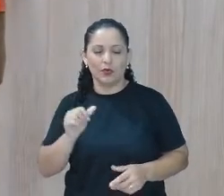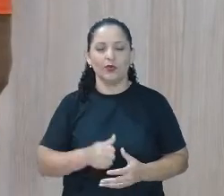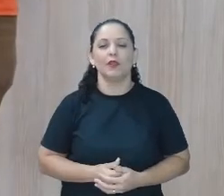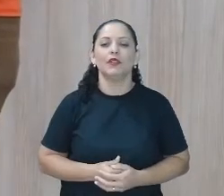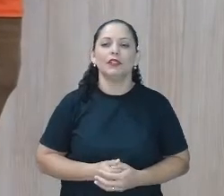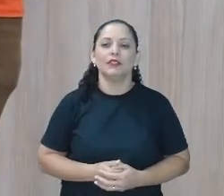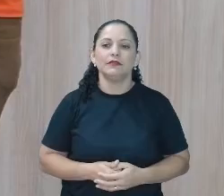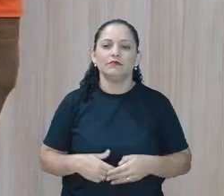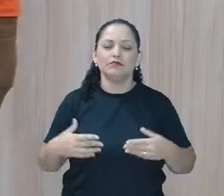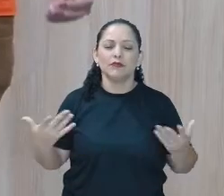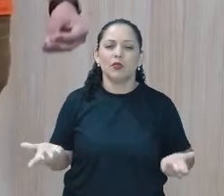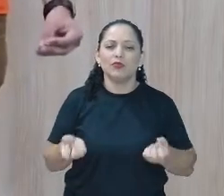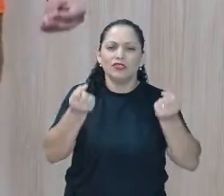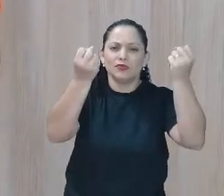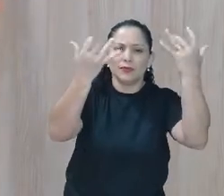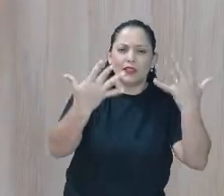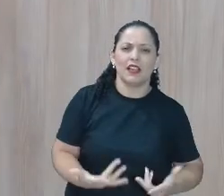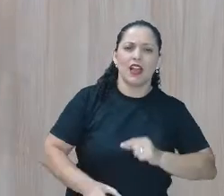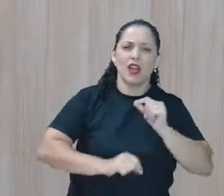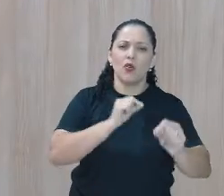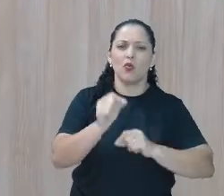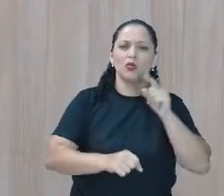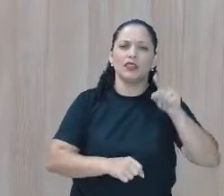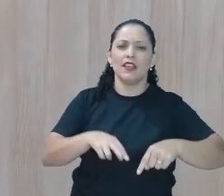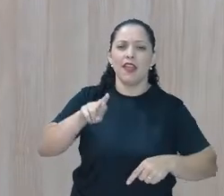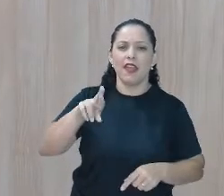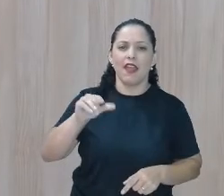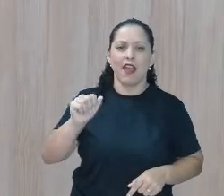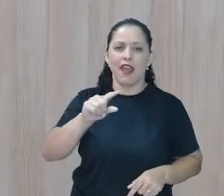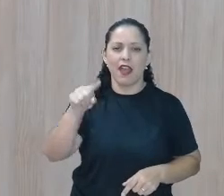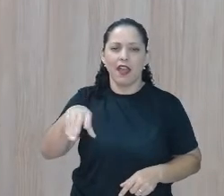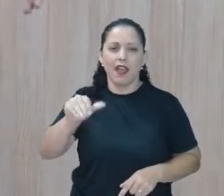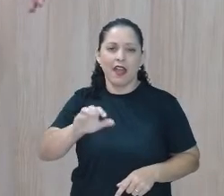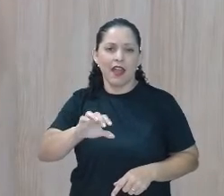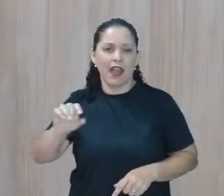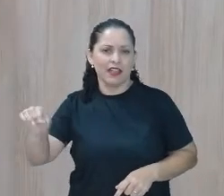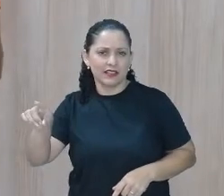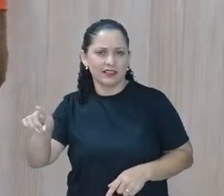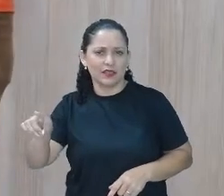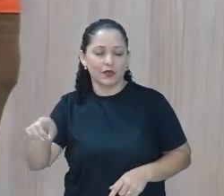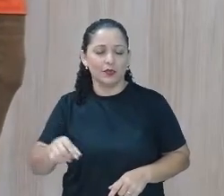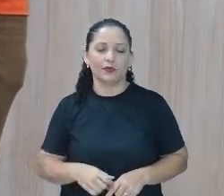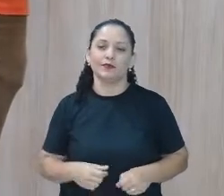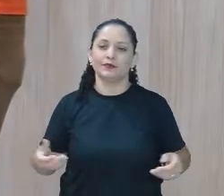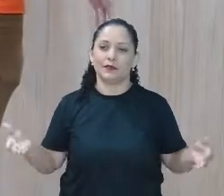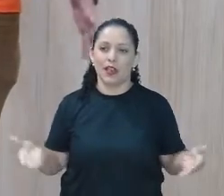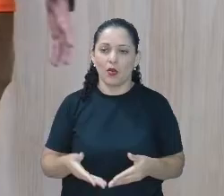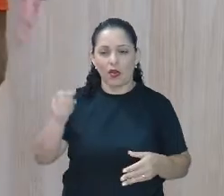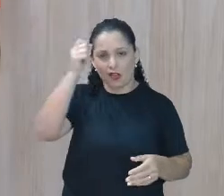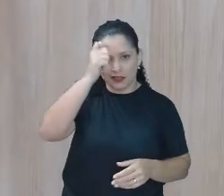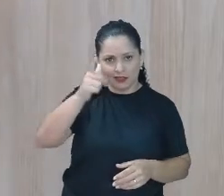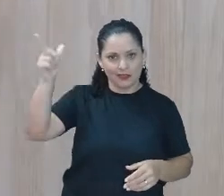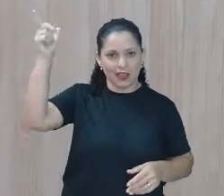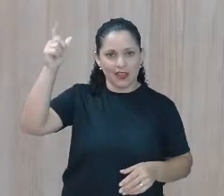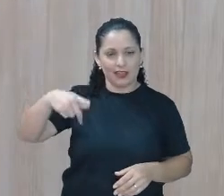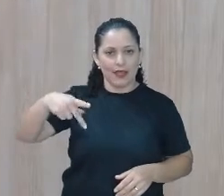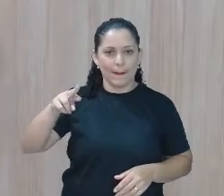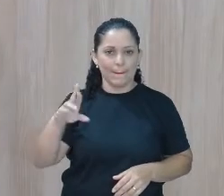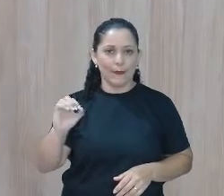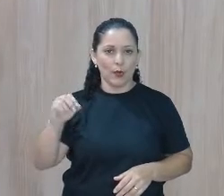razão, definimos razão, falamos sobre proporção e agora a gente está nessa ideia aí